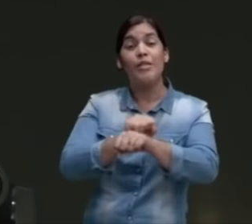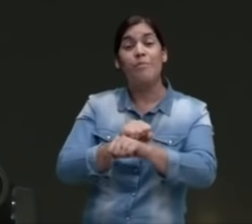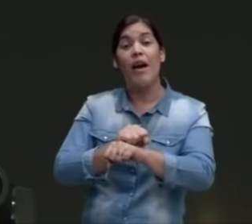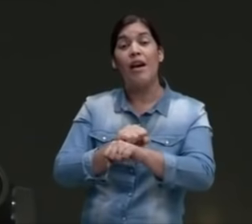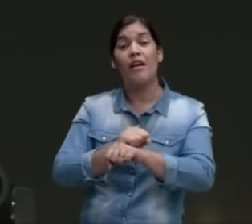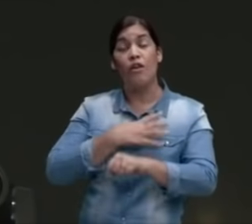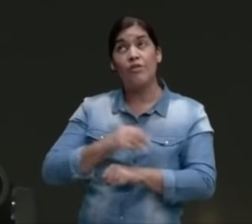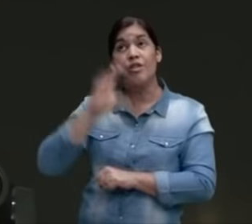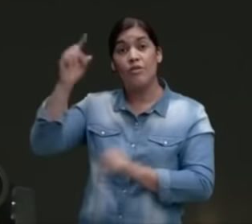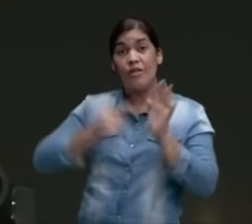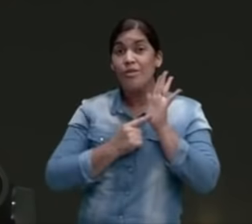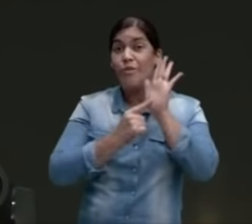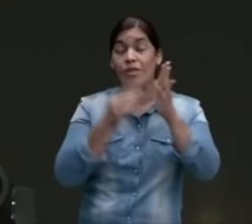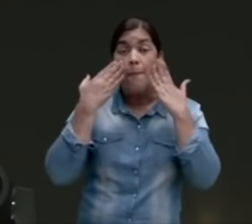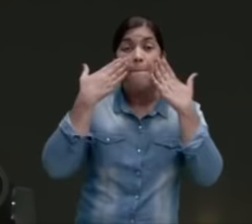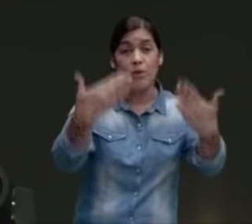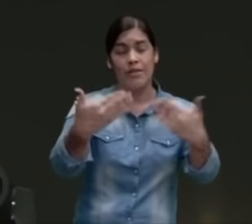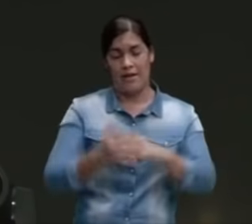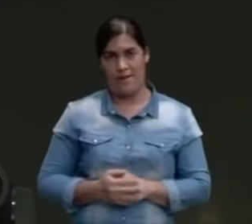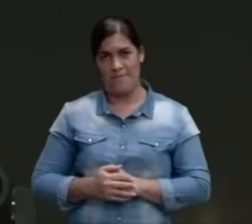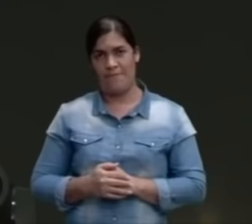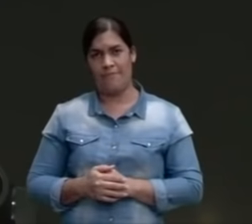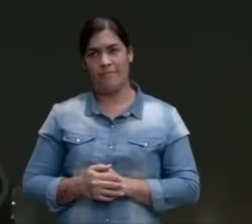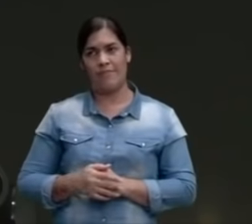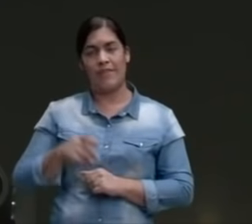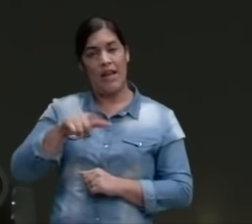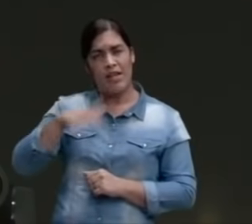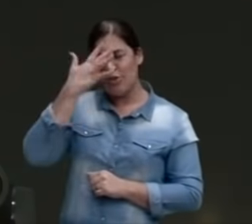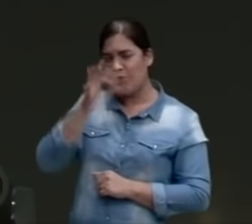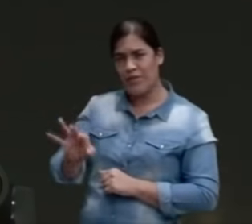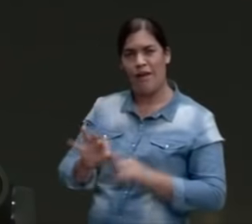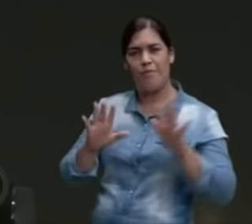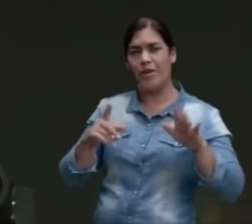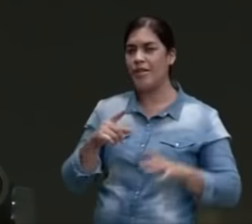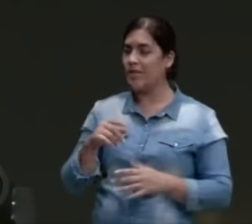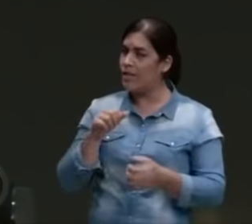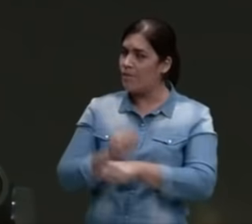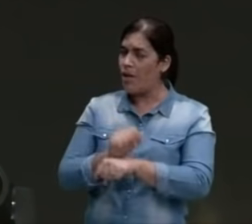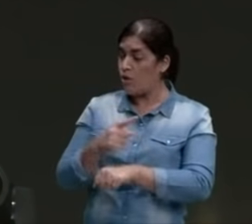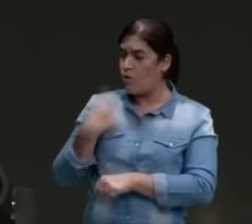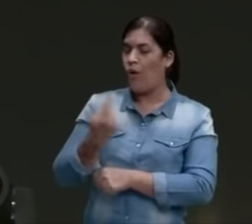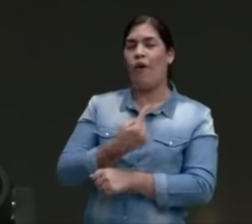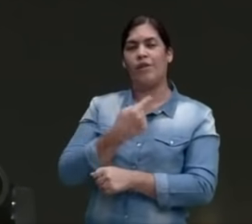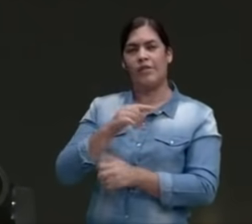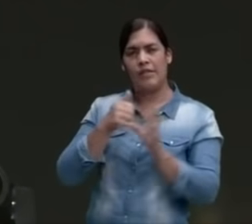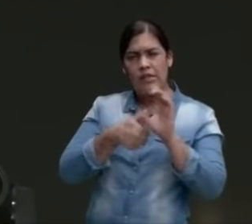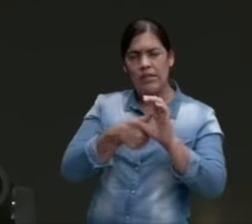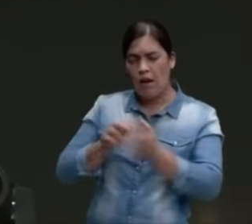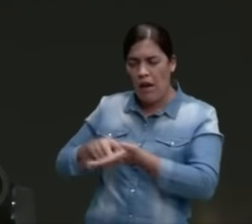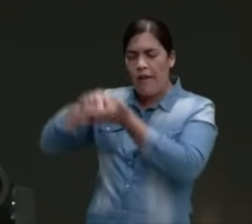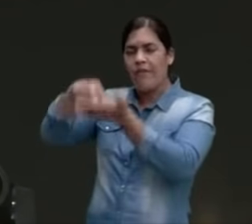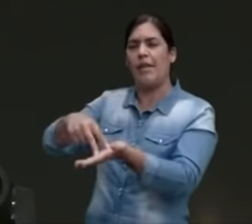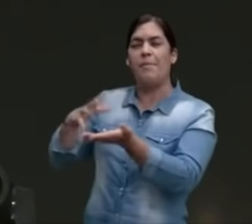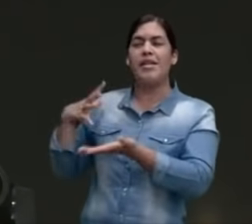está esperando, irmãos. Eles não sabem disso, mas eles estão esperando que nós nos levantemos para livrá-los da